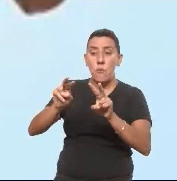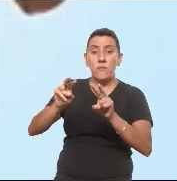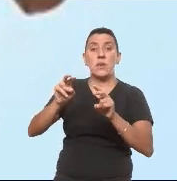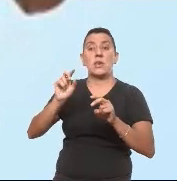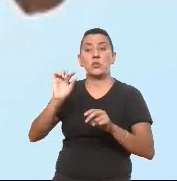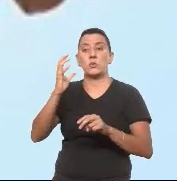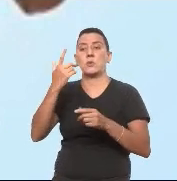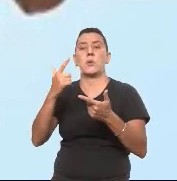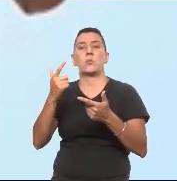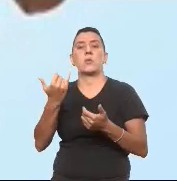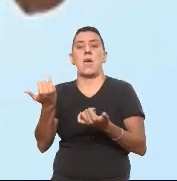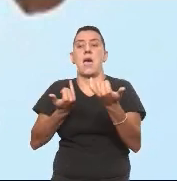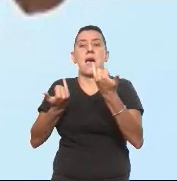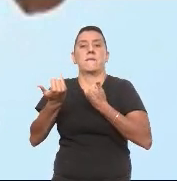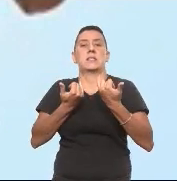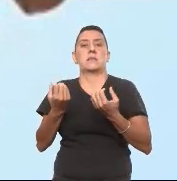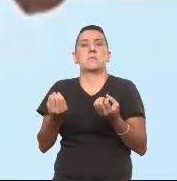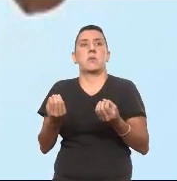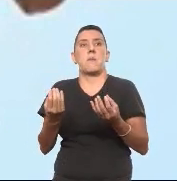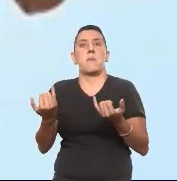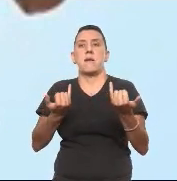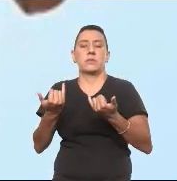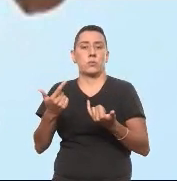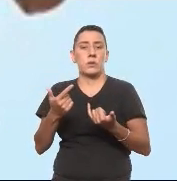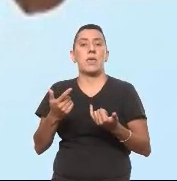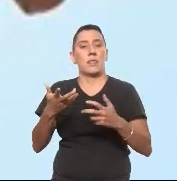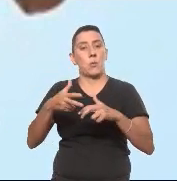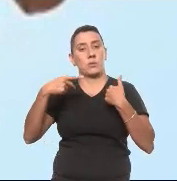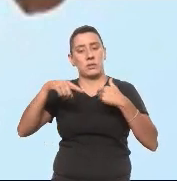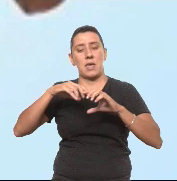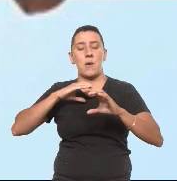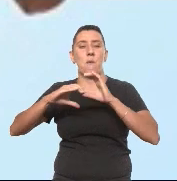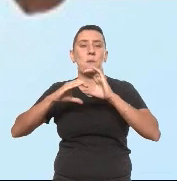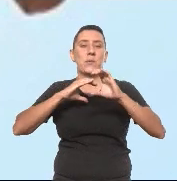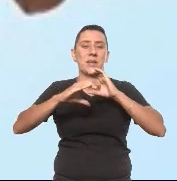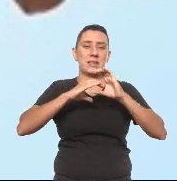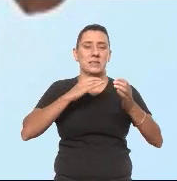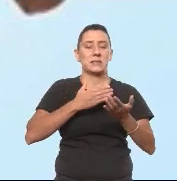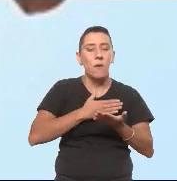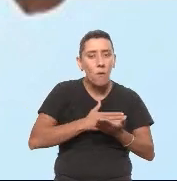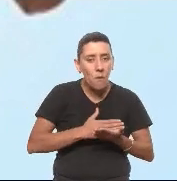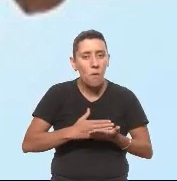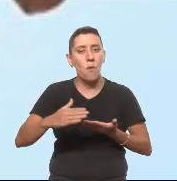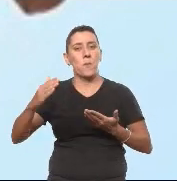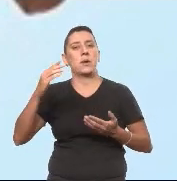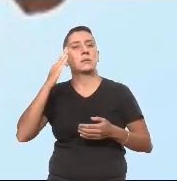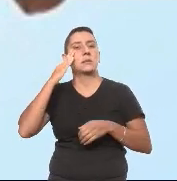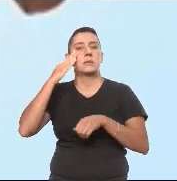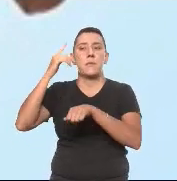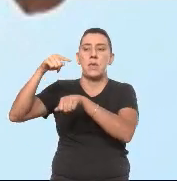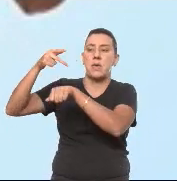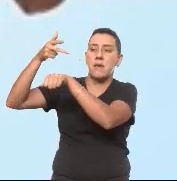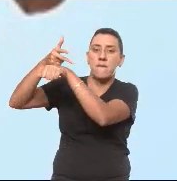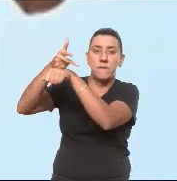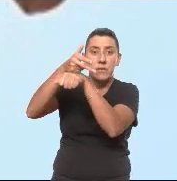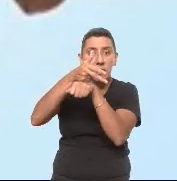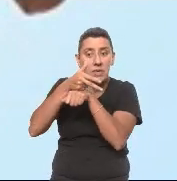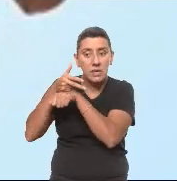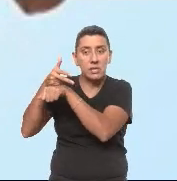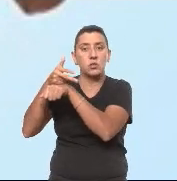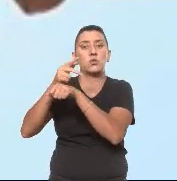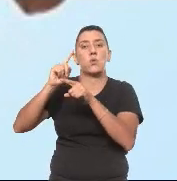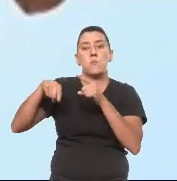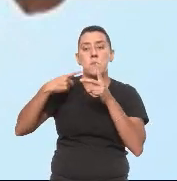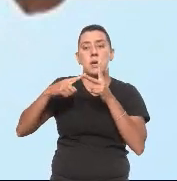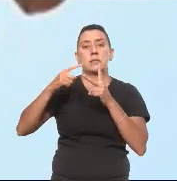isso foi evoluindo a gente passou a ter comunicação nós passamos a ter toda a parte de vídeo monitoramento uma inteligência